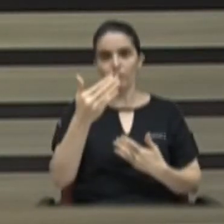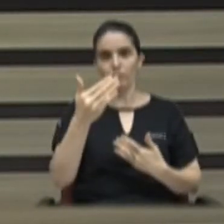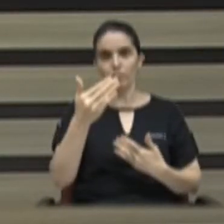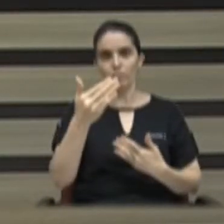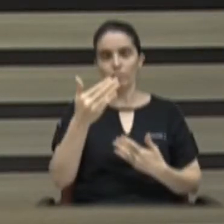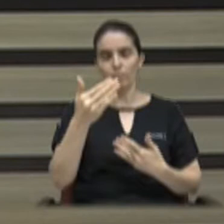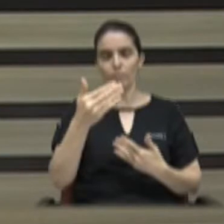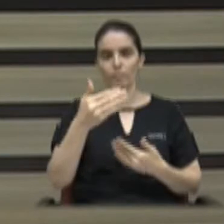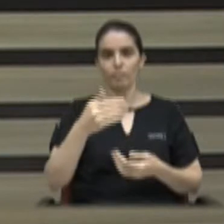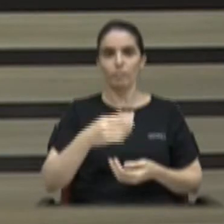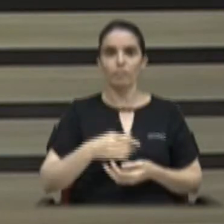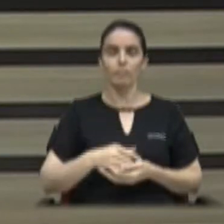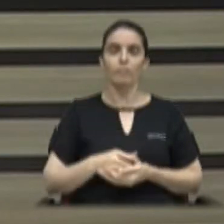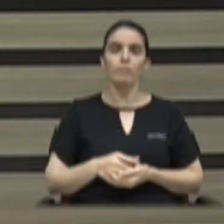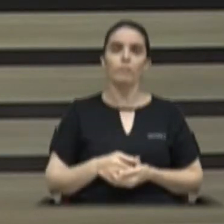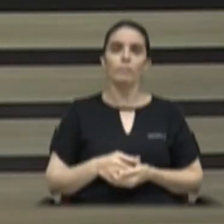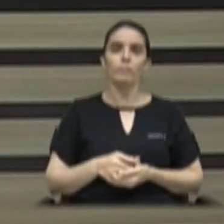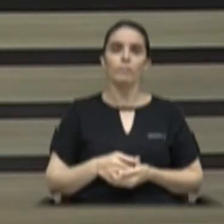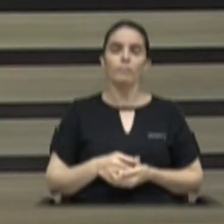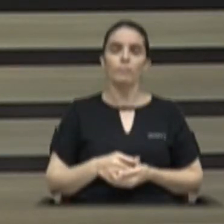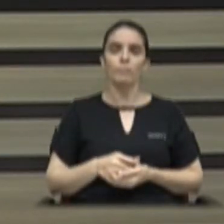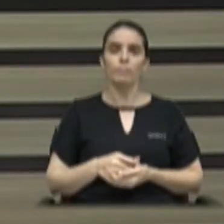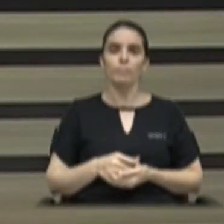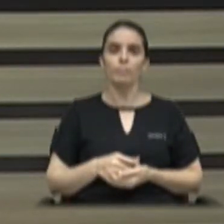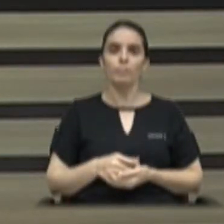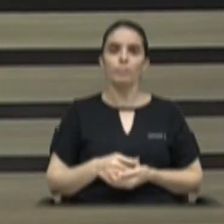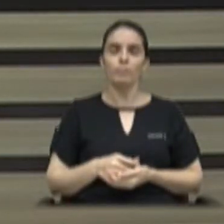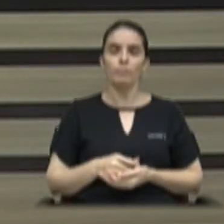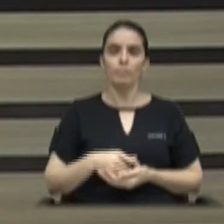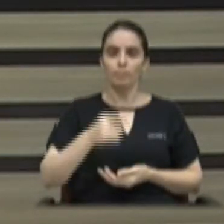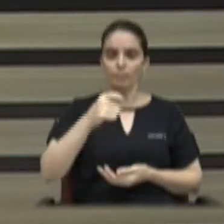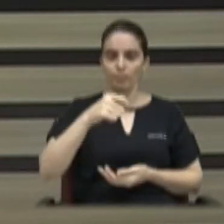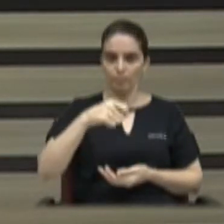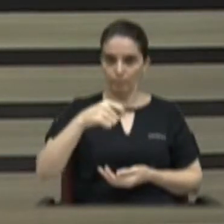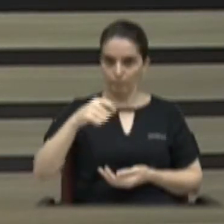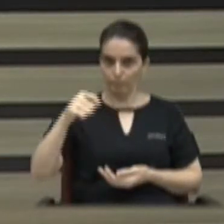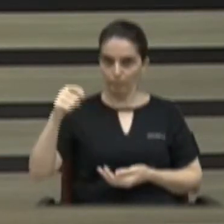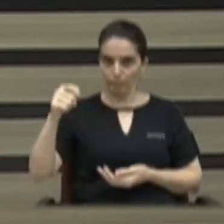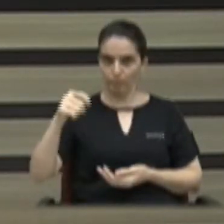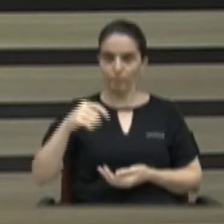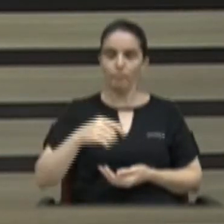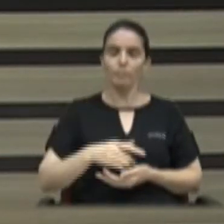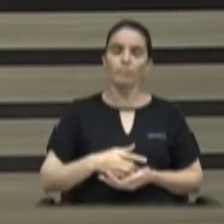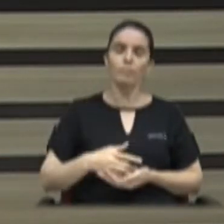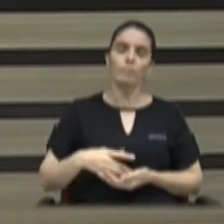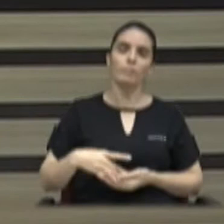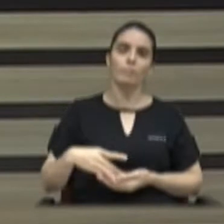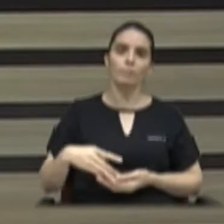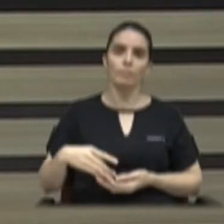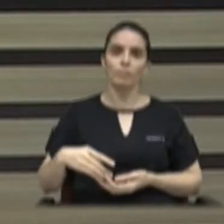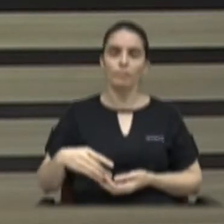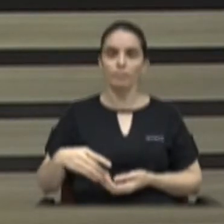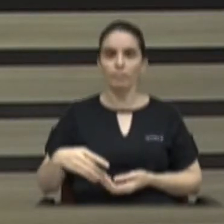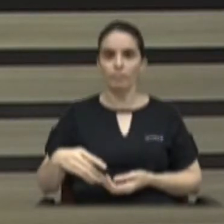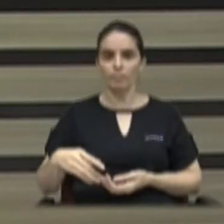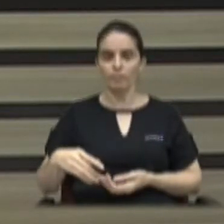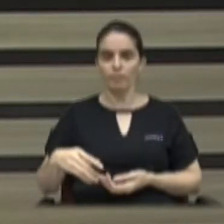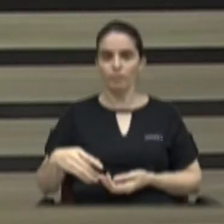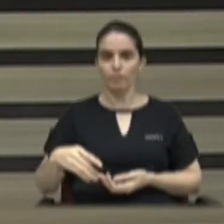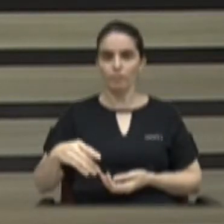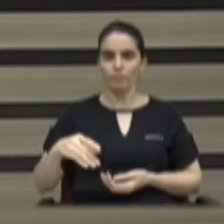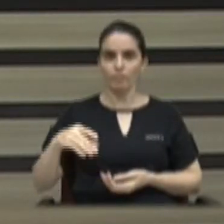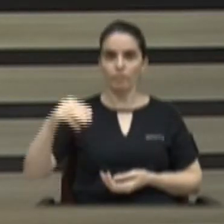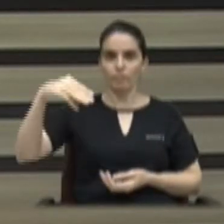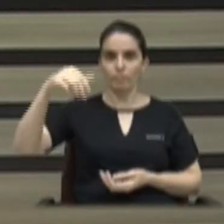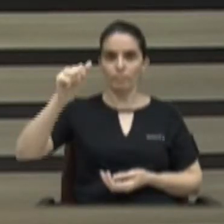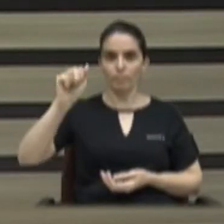a atenção e antecipando nossos protestos de elevada estima e distinta consideração. Atenciosamente,